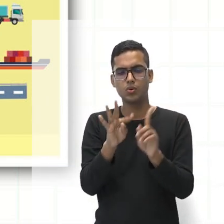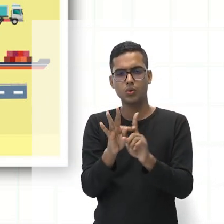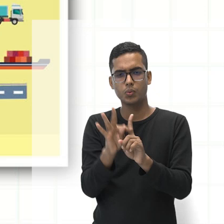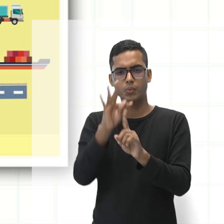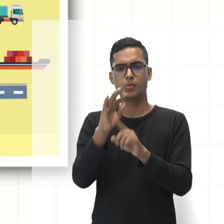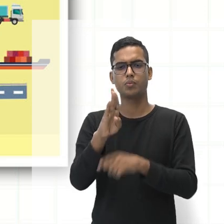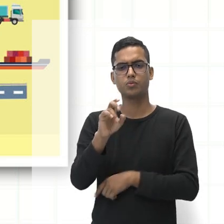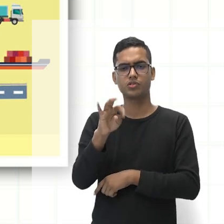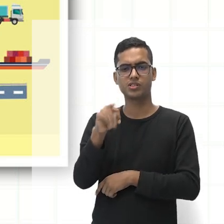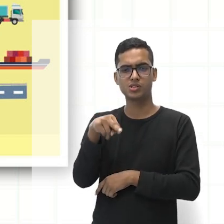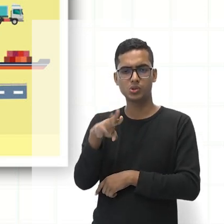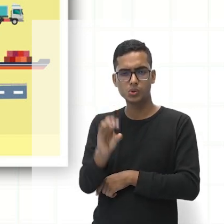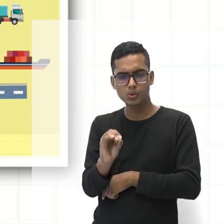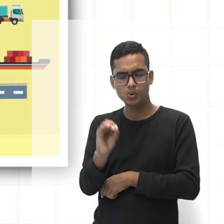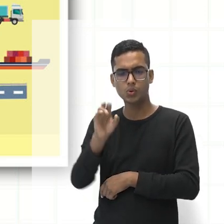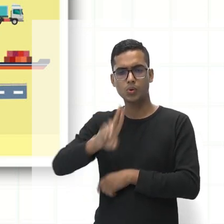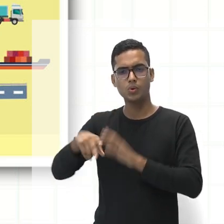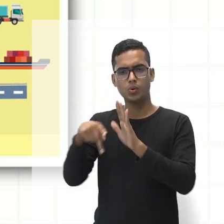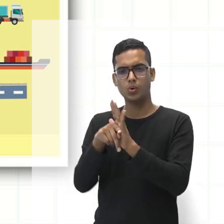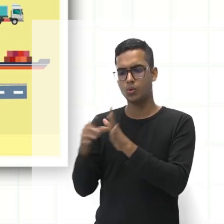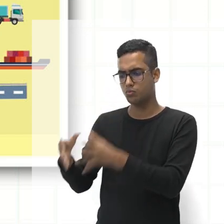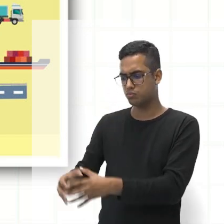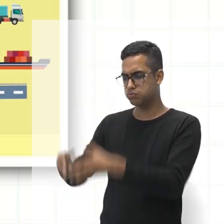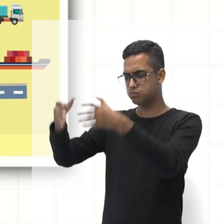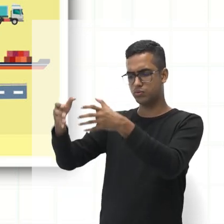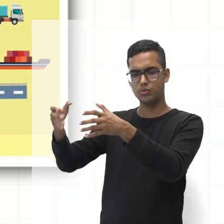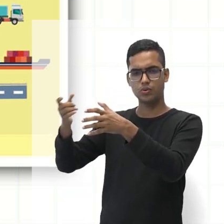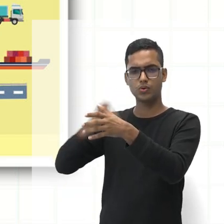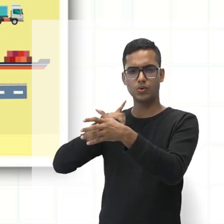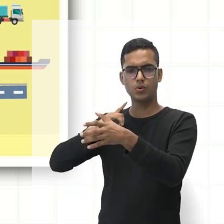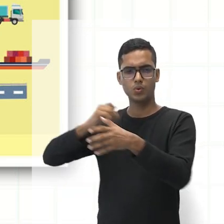que é utilizado aonde? Na